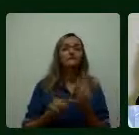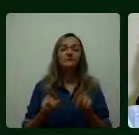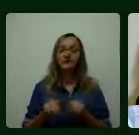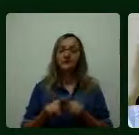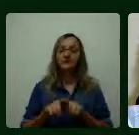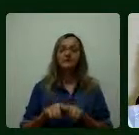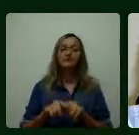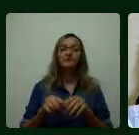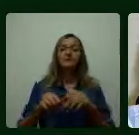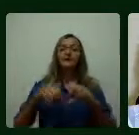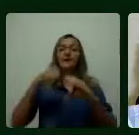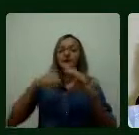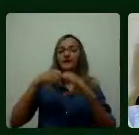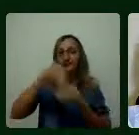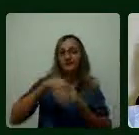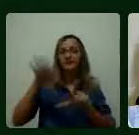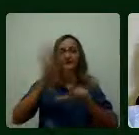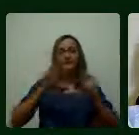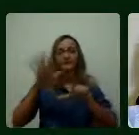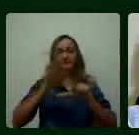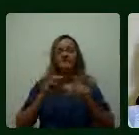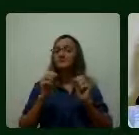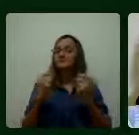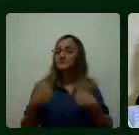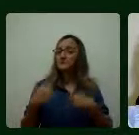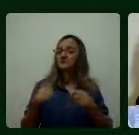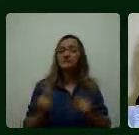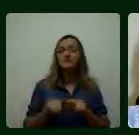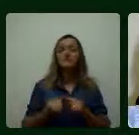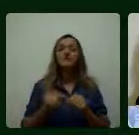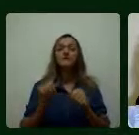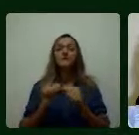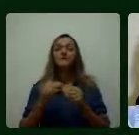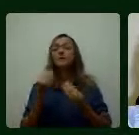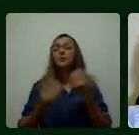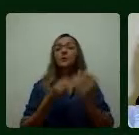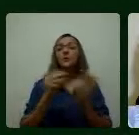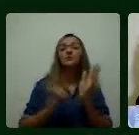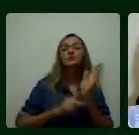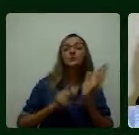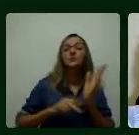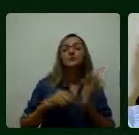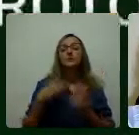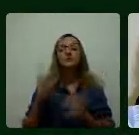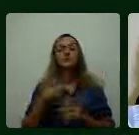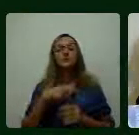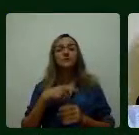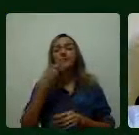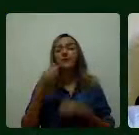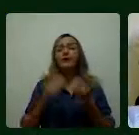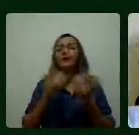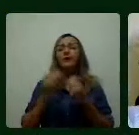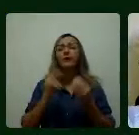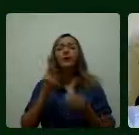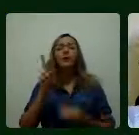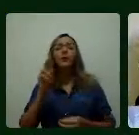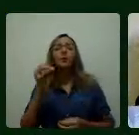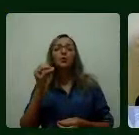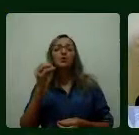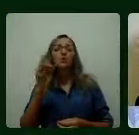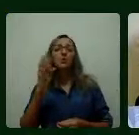vivo essa banca vai ser após a maratona. Eles vão analisar os projetos de vocês e atribuir essas notas.